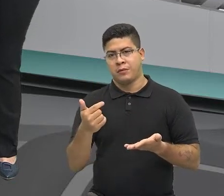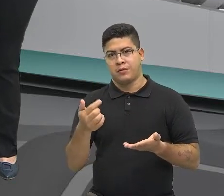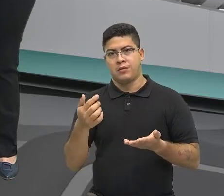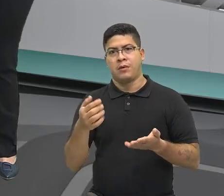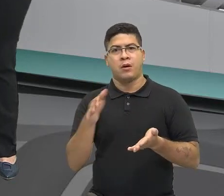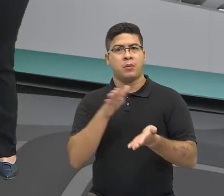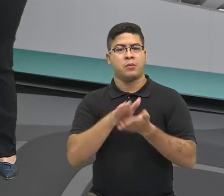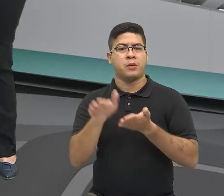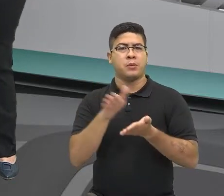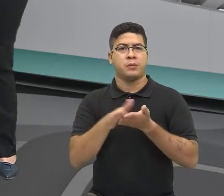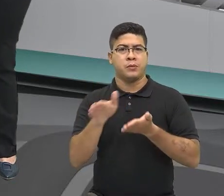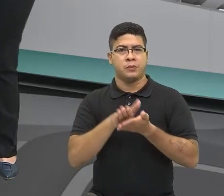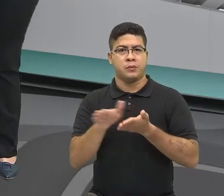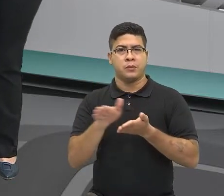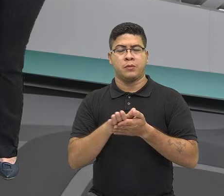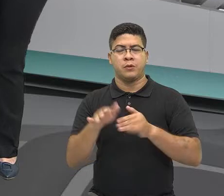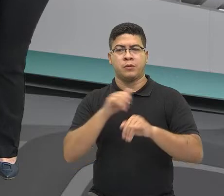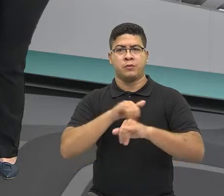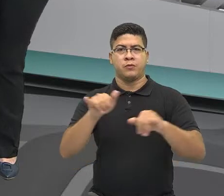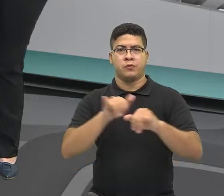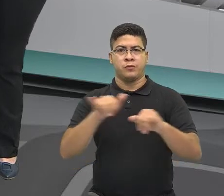tirar outras,